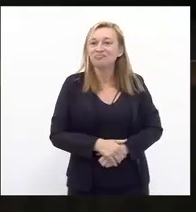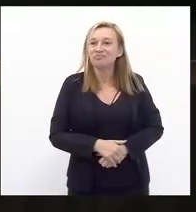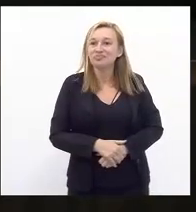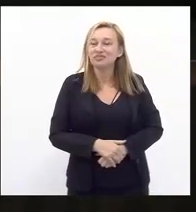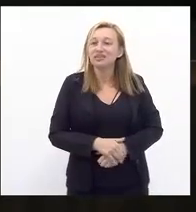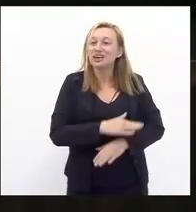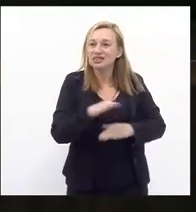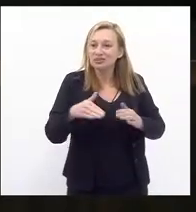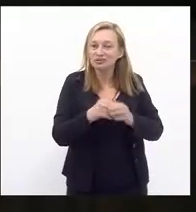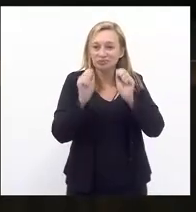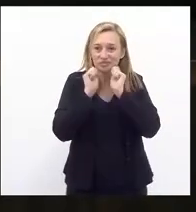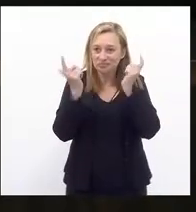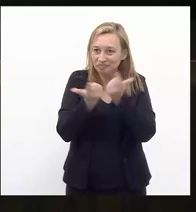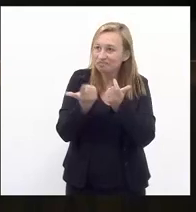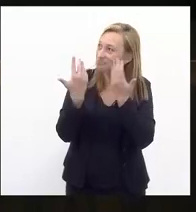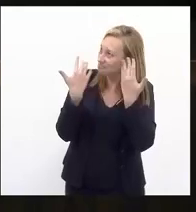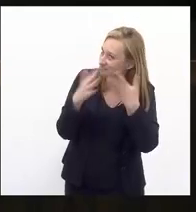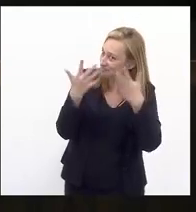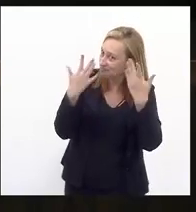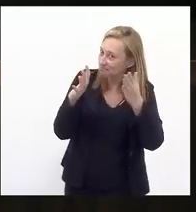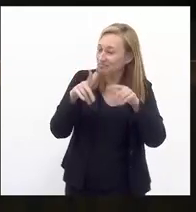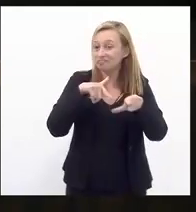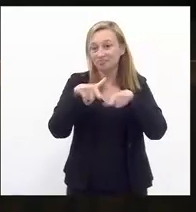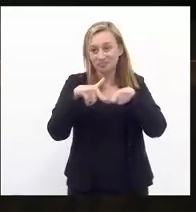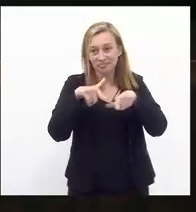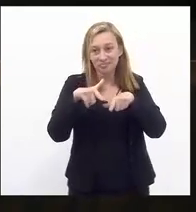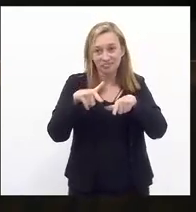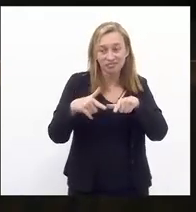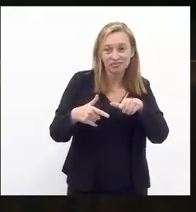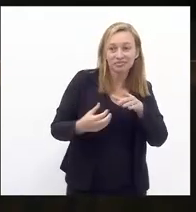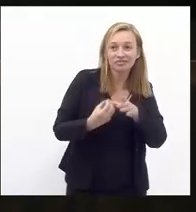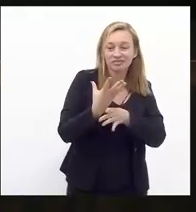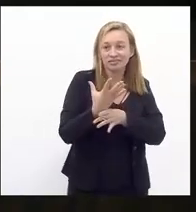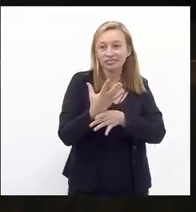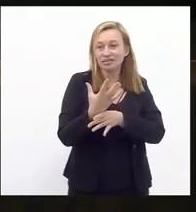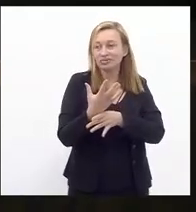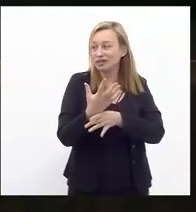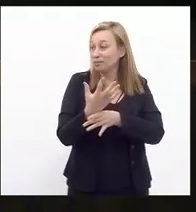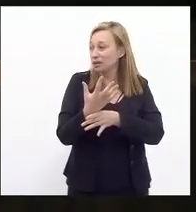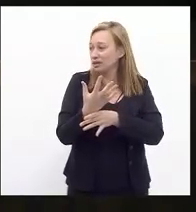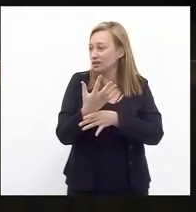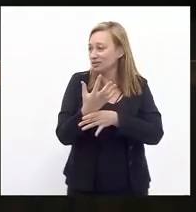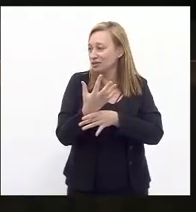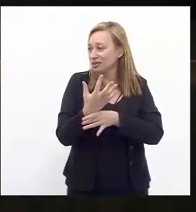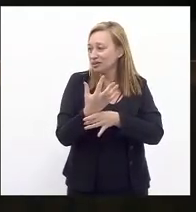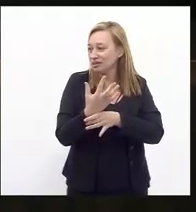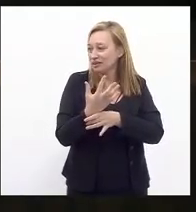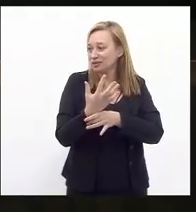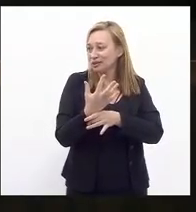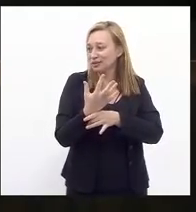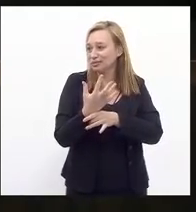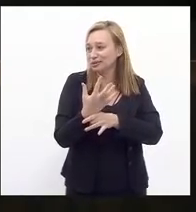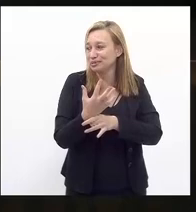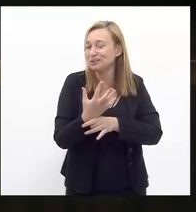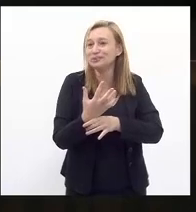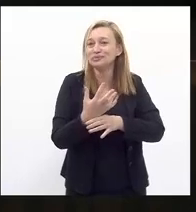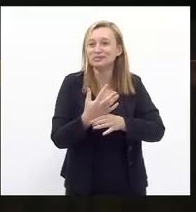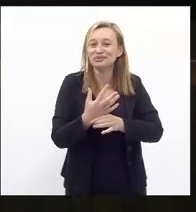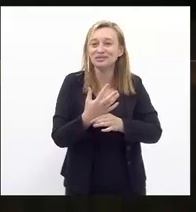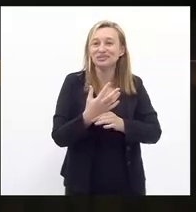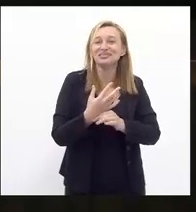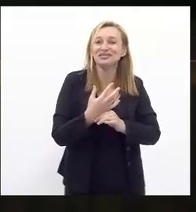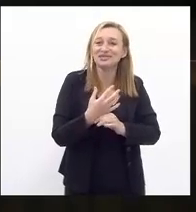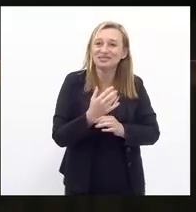toda a assembleia está de parabéns pelo trabalho que a gente vem realizando e foi o dia todo não só inseminação matéria Mais especificamente hoje sobre as